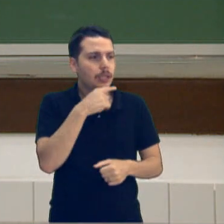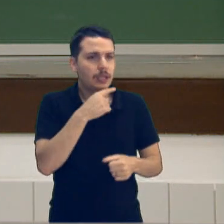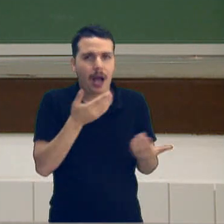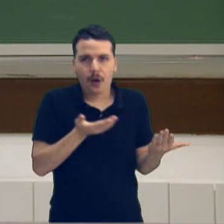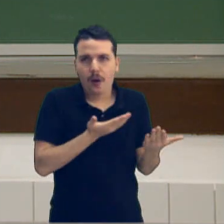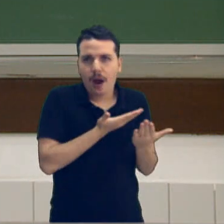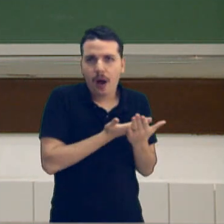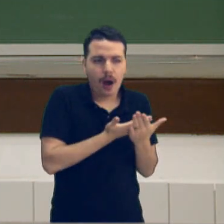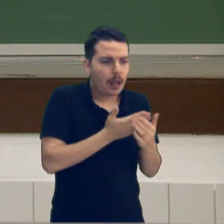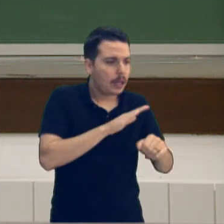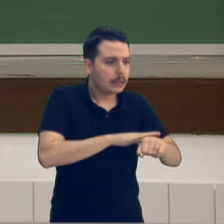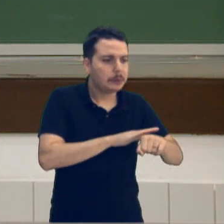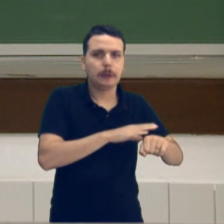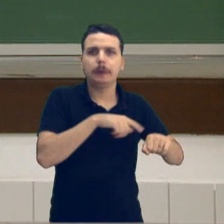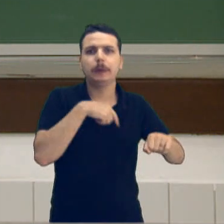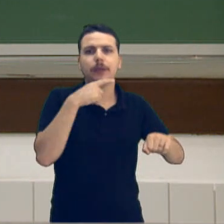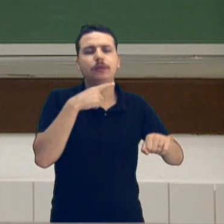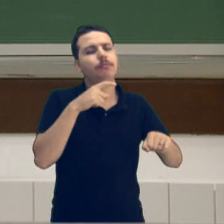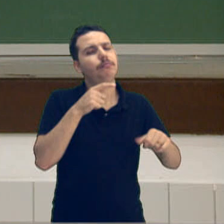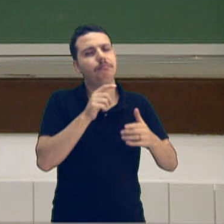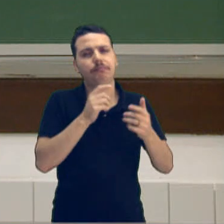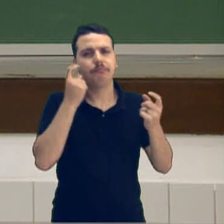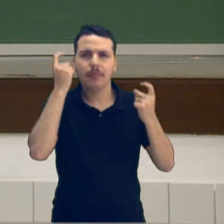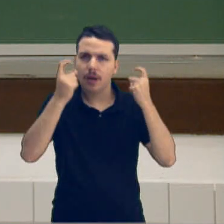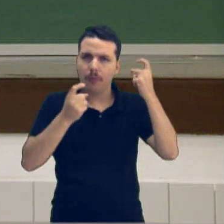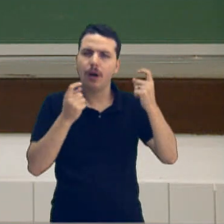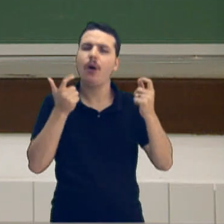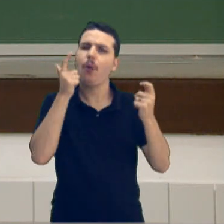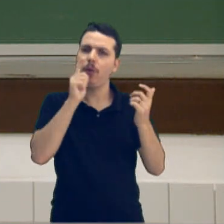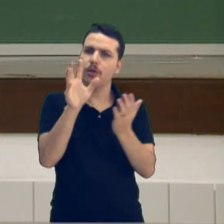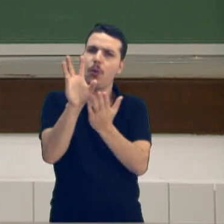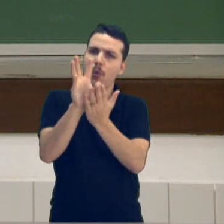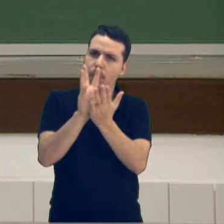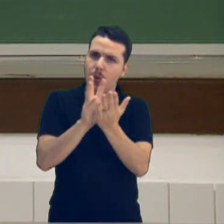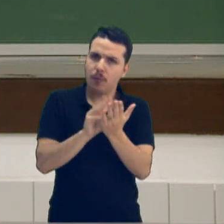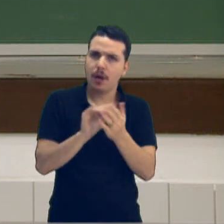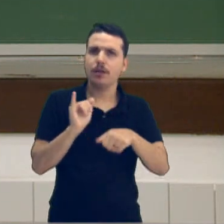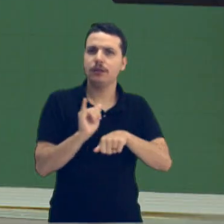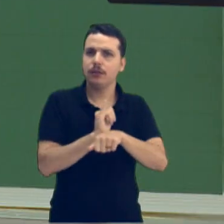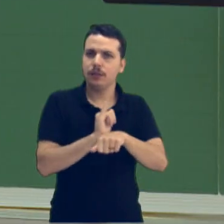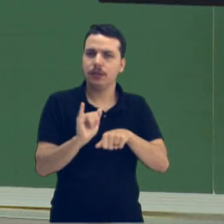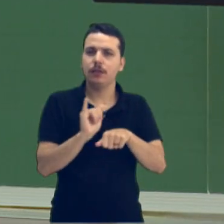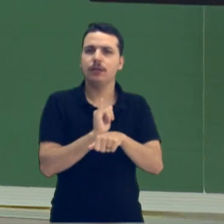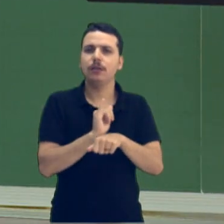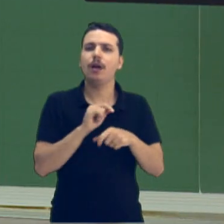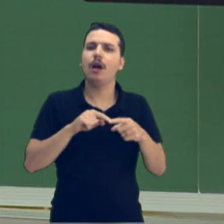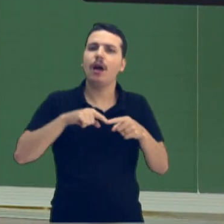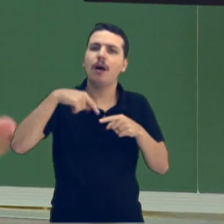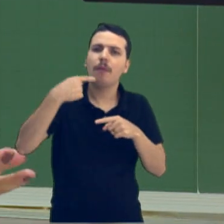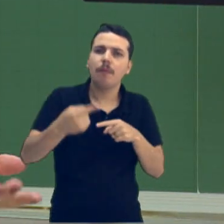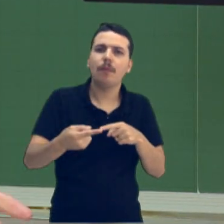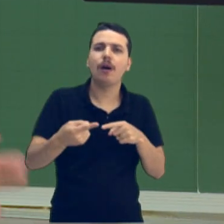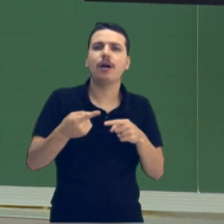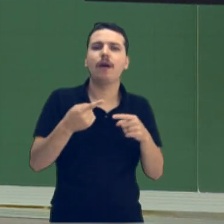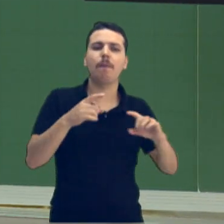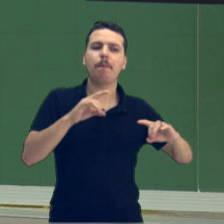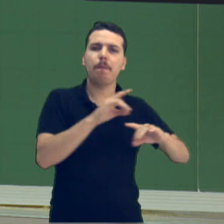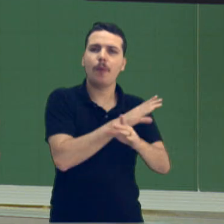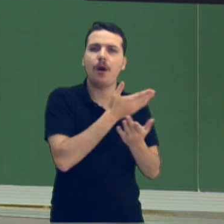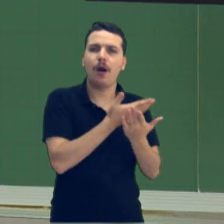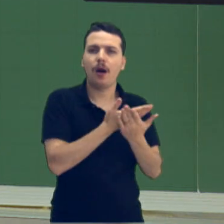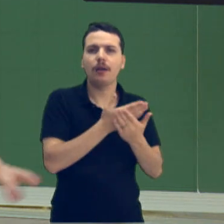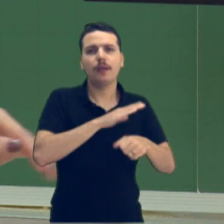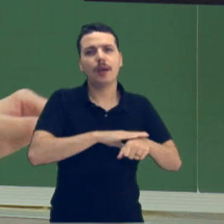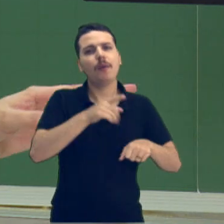nessa aula, não se preocupem, vocês tiveram chance de copiar nessas estratégias e aí depois que terminar a aula com o